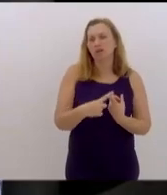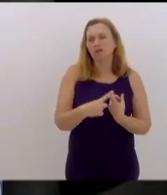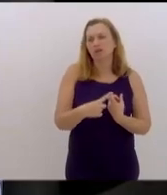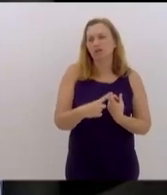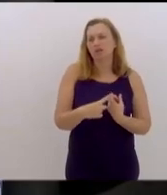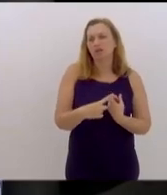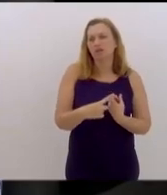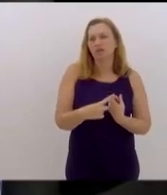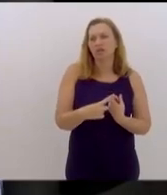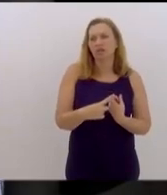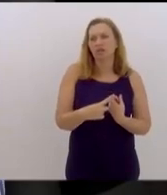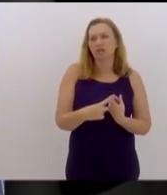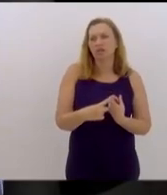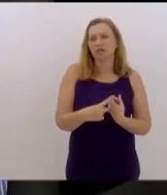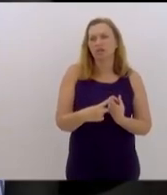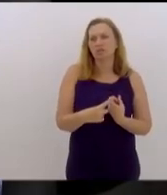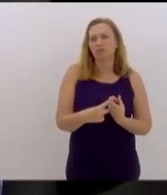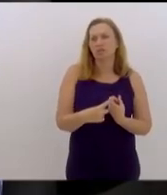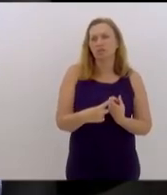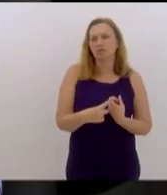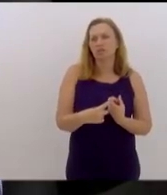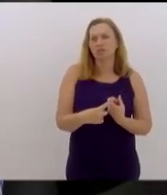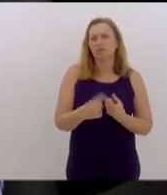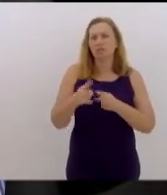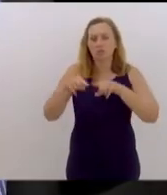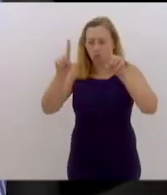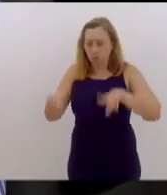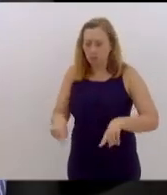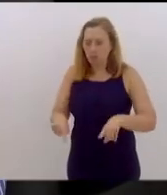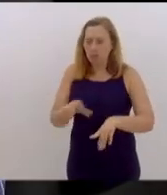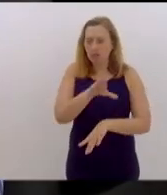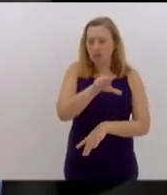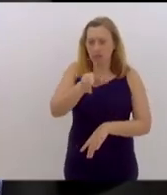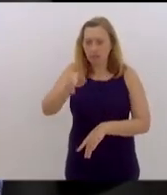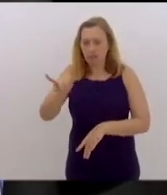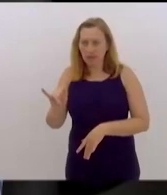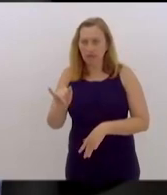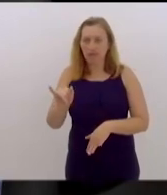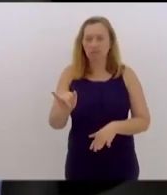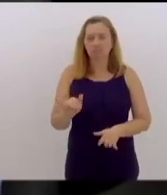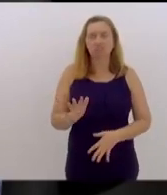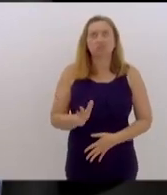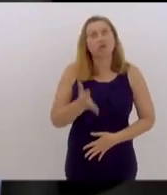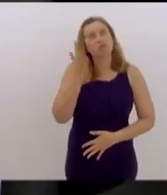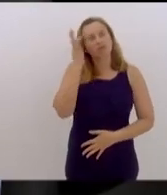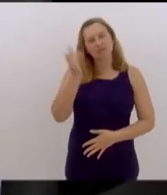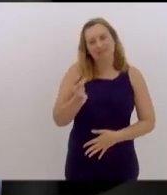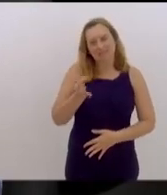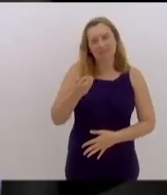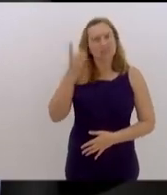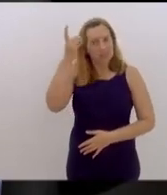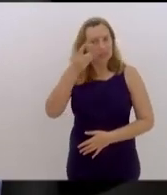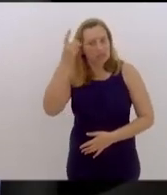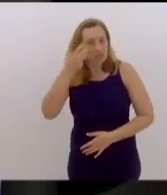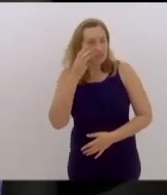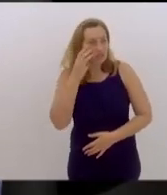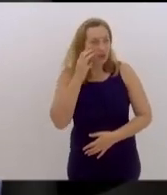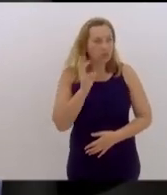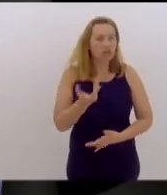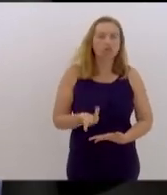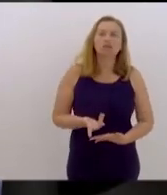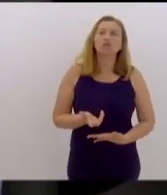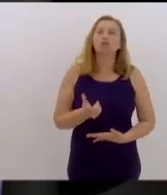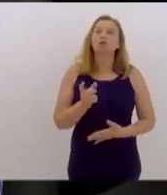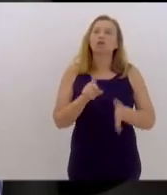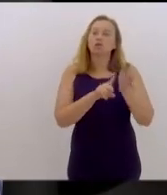ele é tinha sido um funcionário da CPI eu não sei Deputado waldeck e que